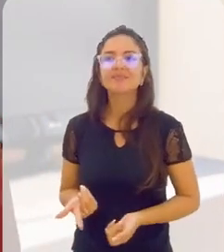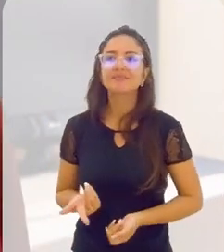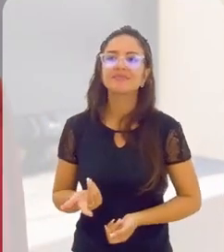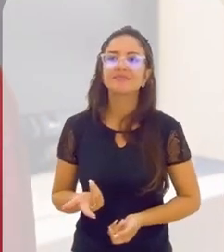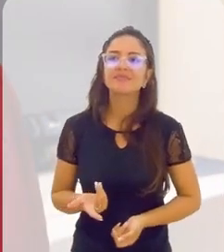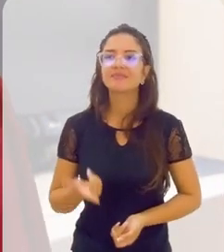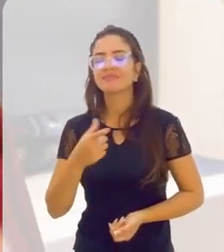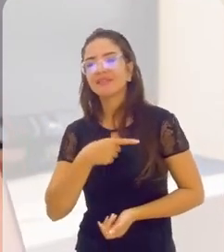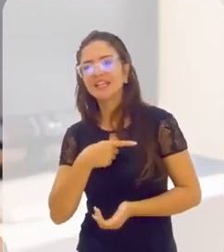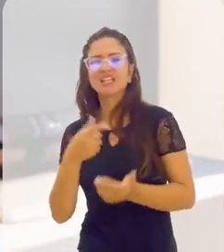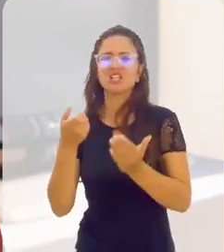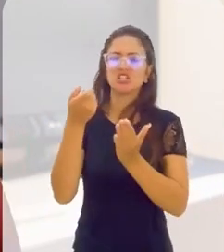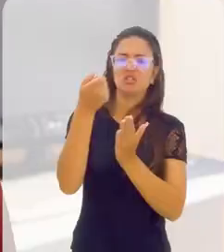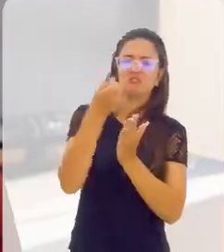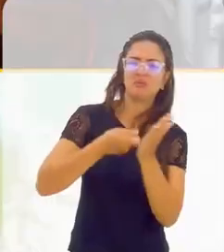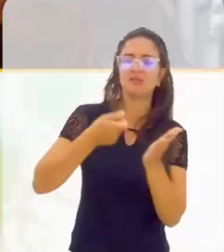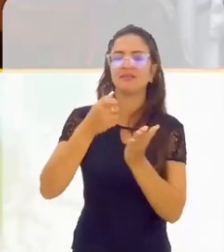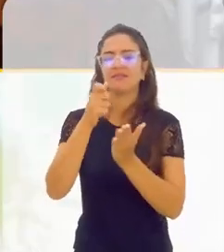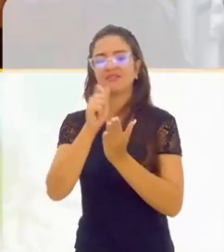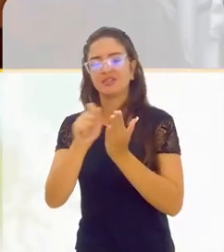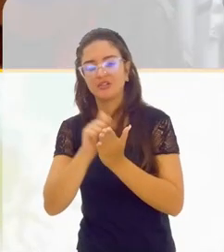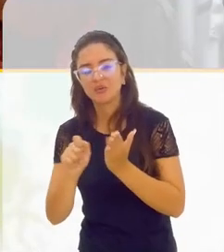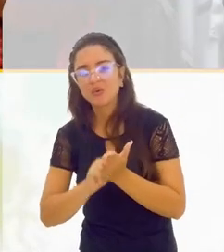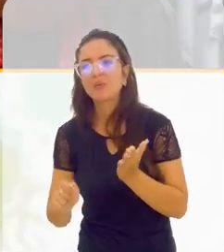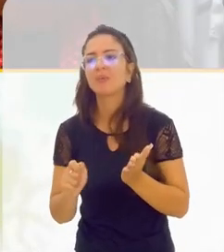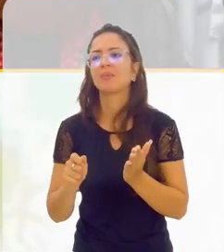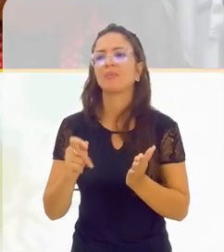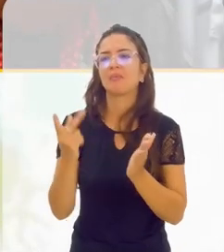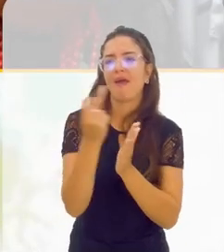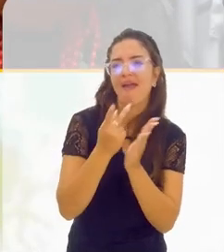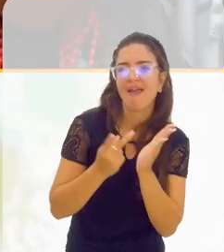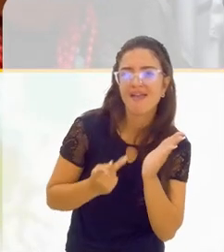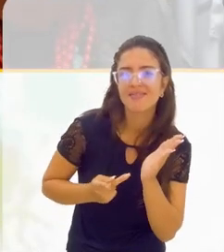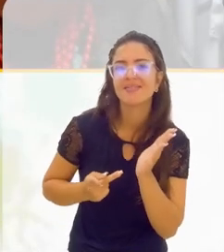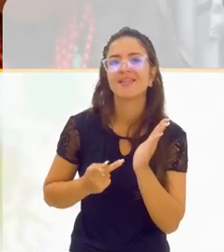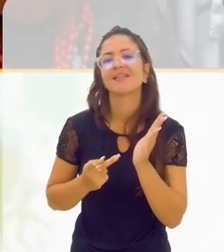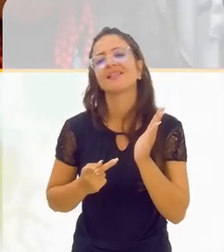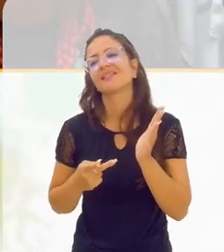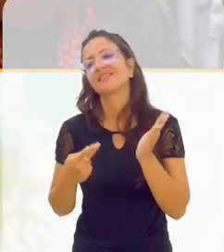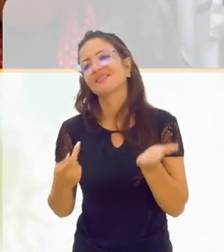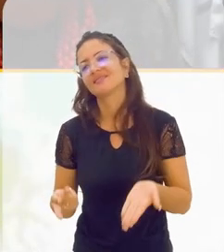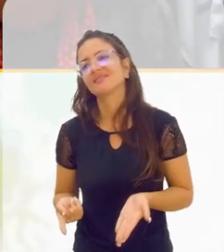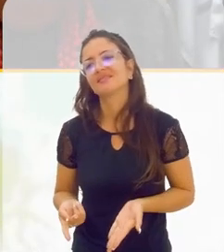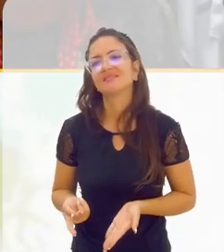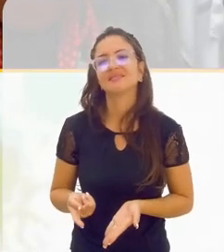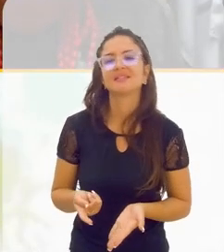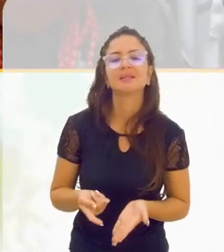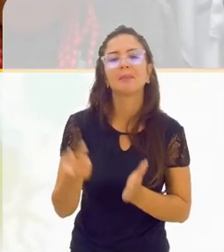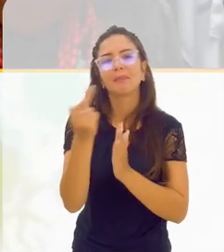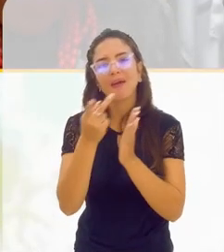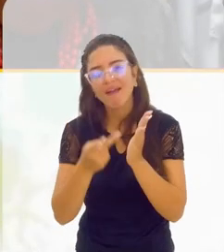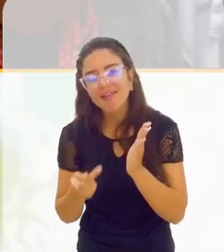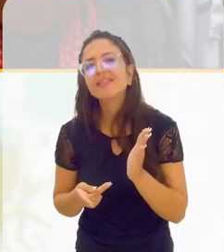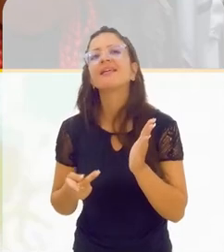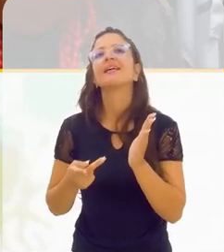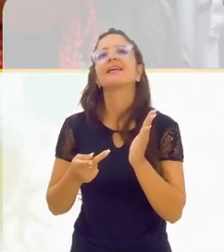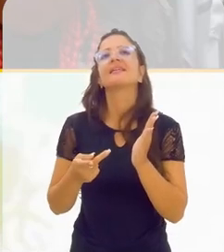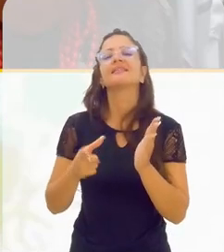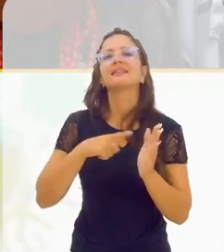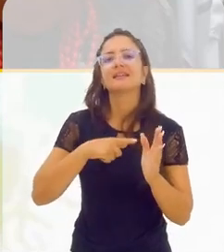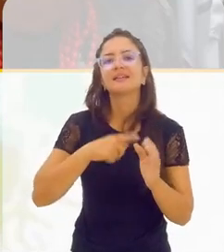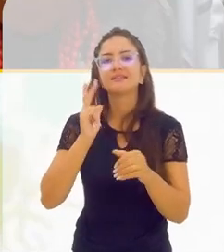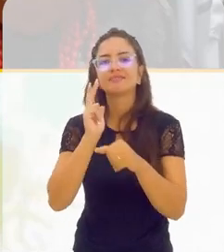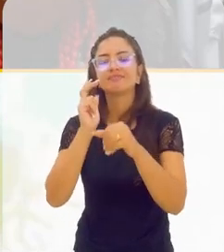ouve muito escritora que vem muito vem vem um escritor é muito poeta vem em